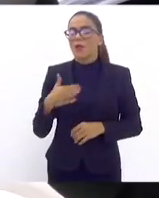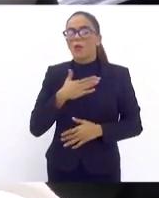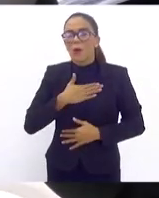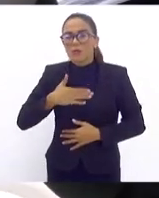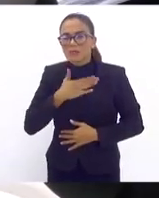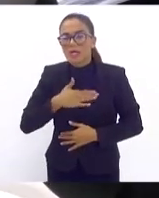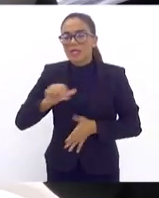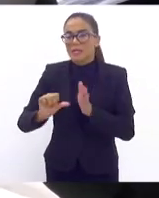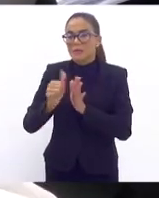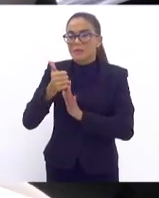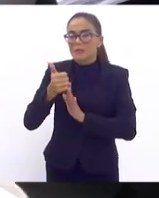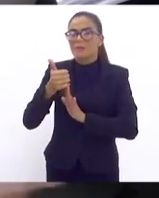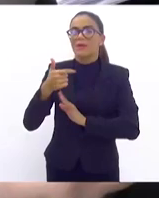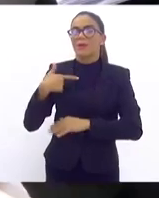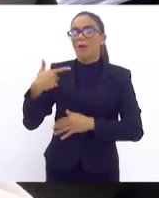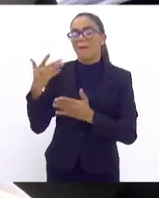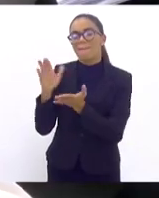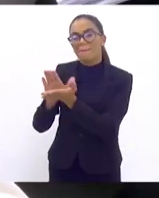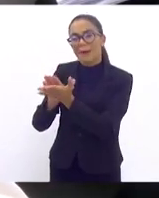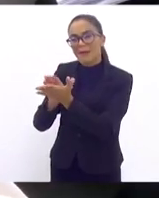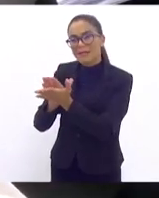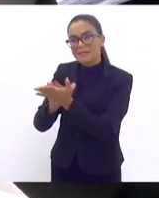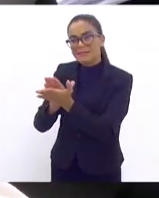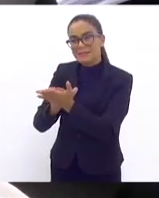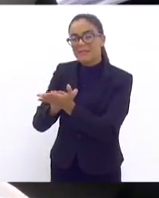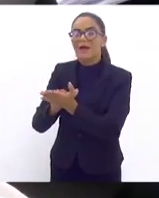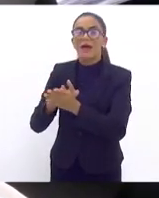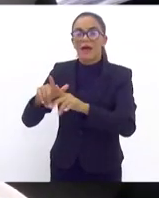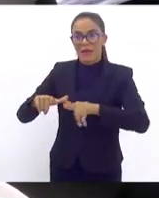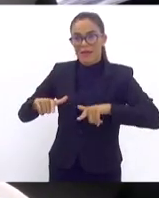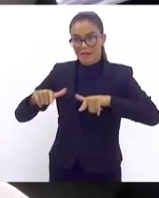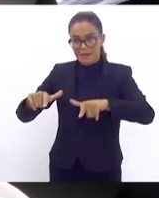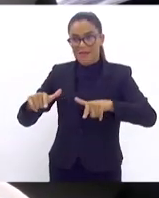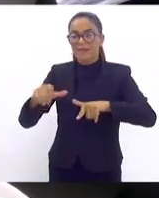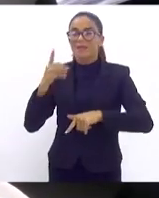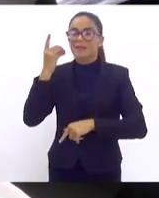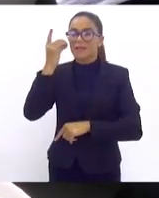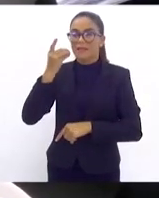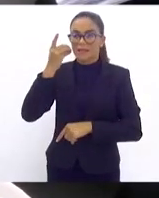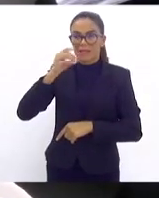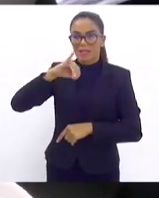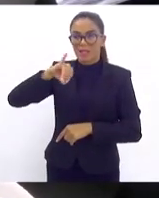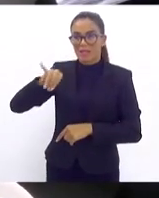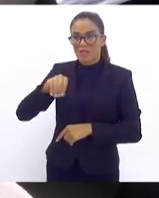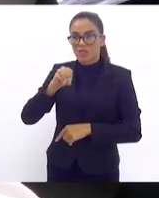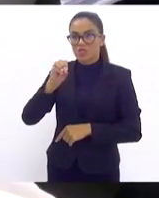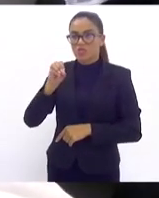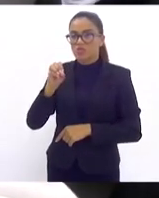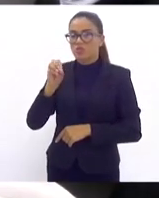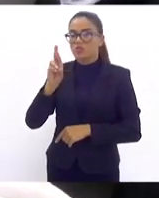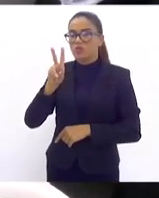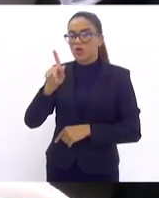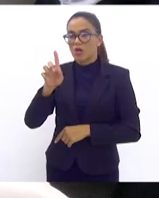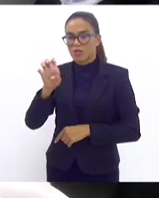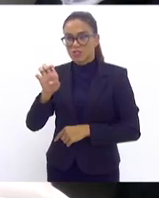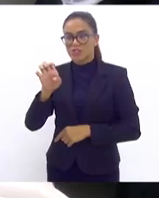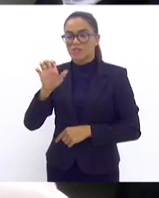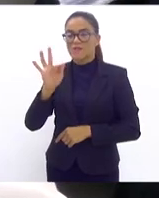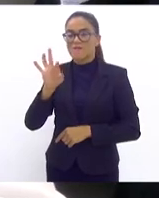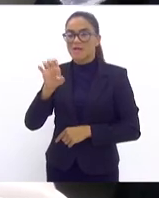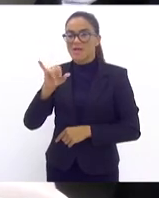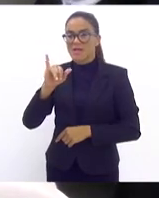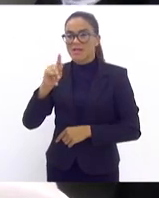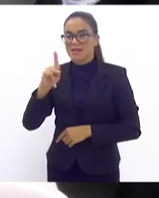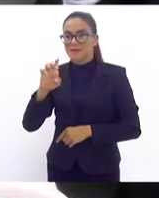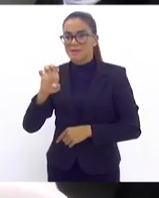em primeiro lugar, de estar parabenizando a iniciativa do nobre deputado Jorge Felipe Neto e dizer da minha